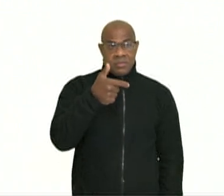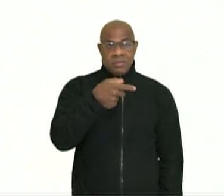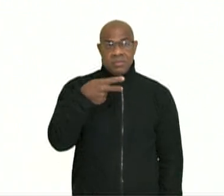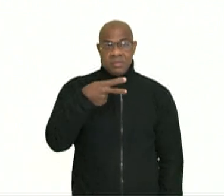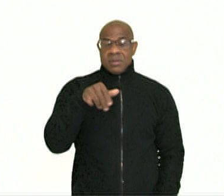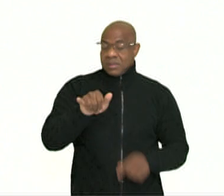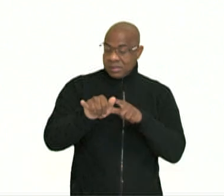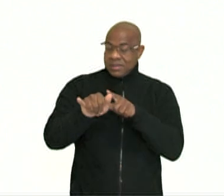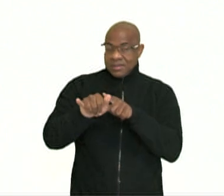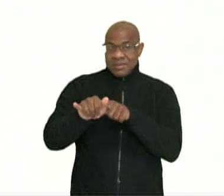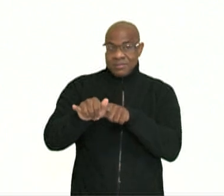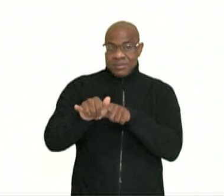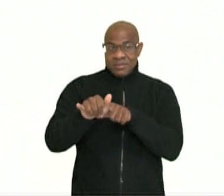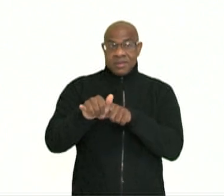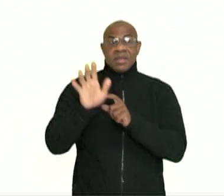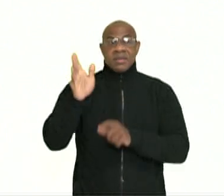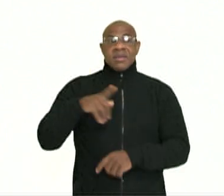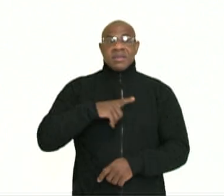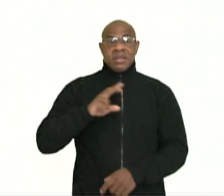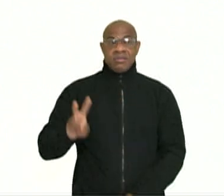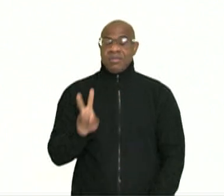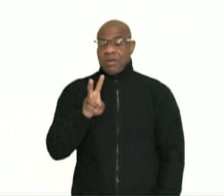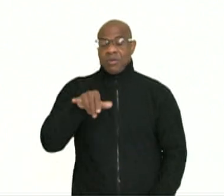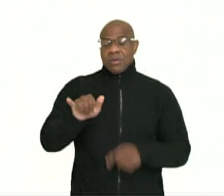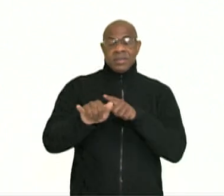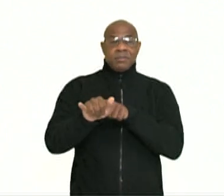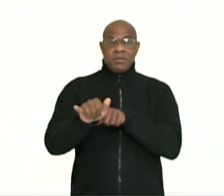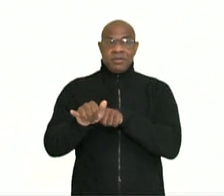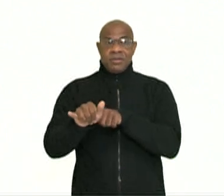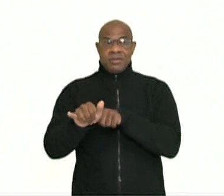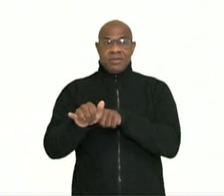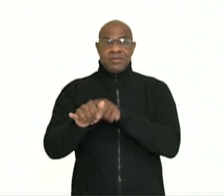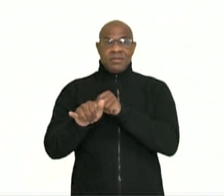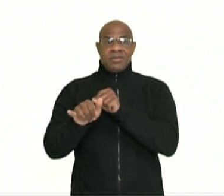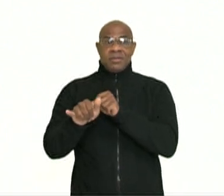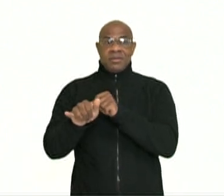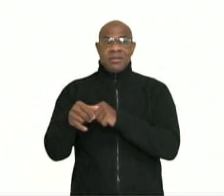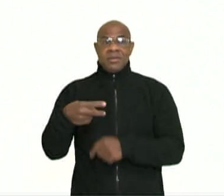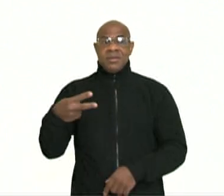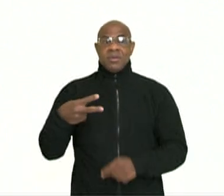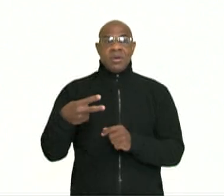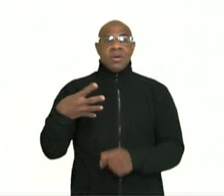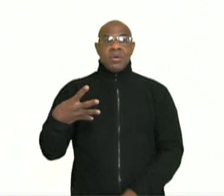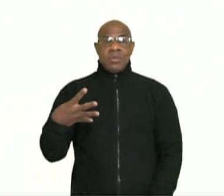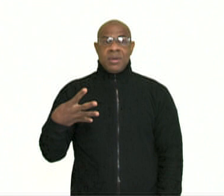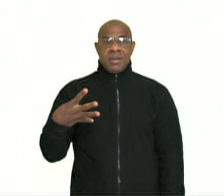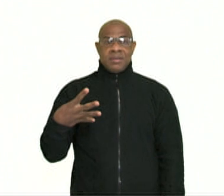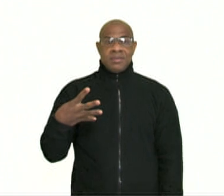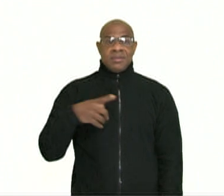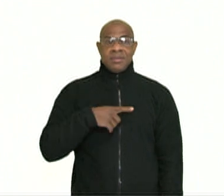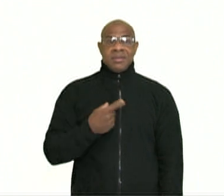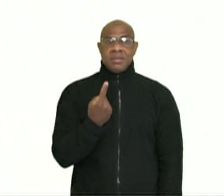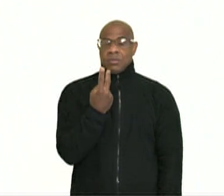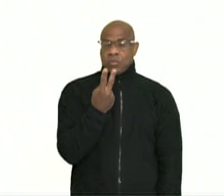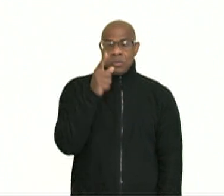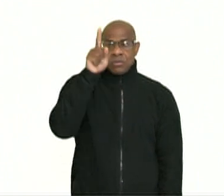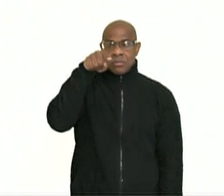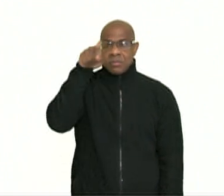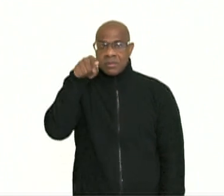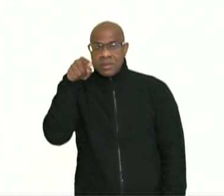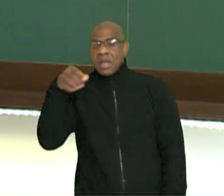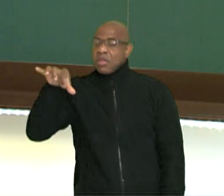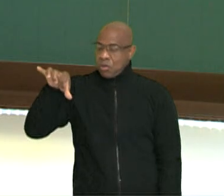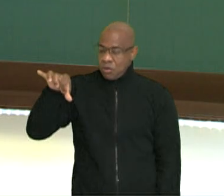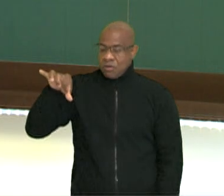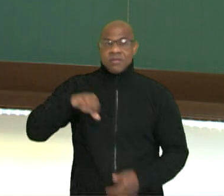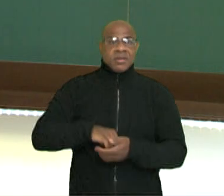quadrado de y e já tenho os valores de y. Y' é 4 e y duas linhas é 9. Como é que eu faço para achar o x